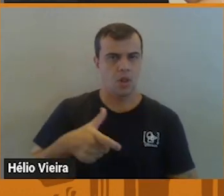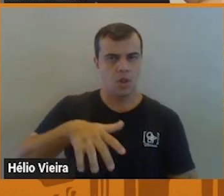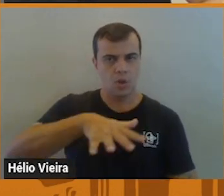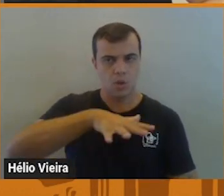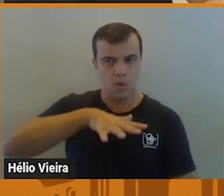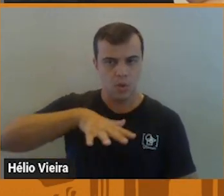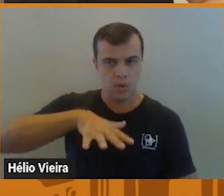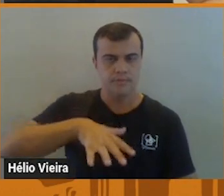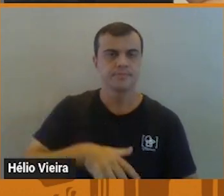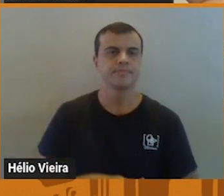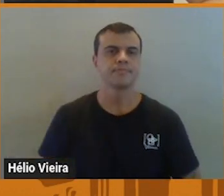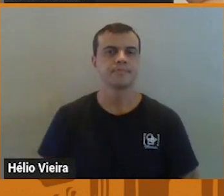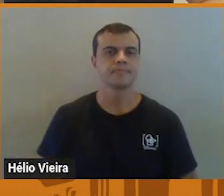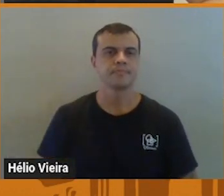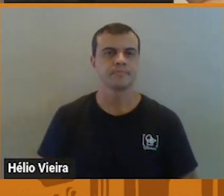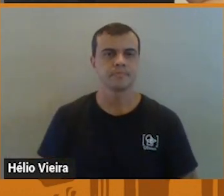espaço.